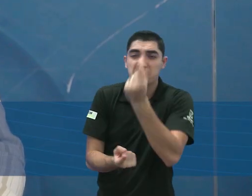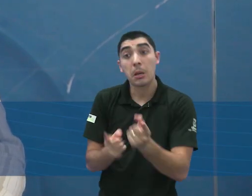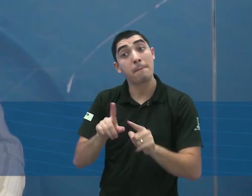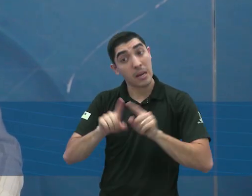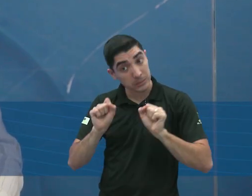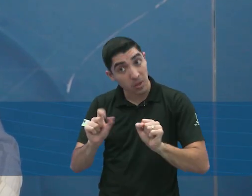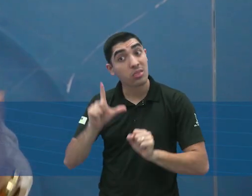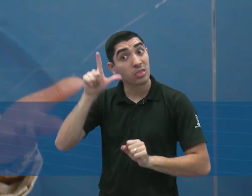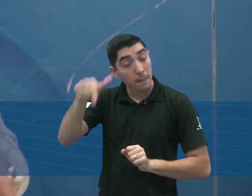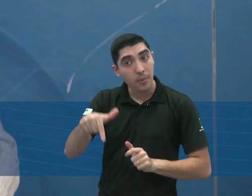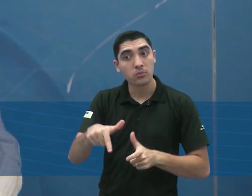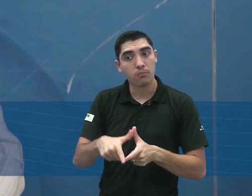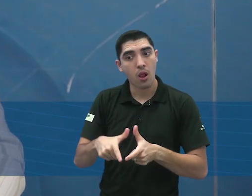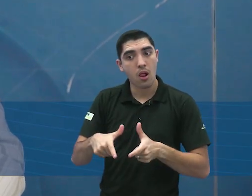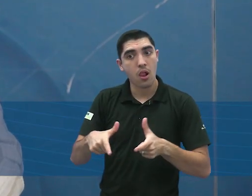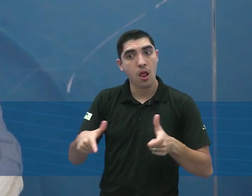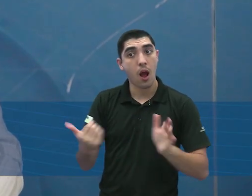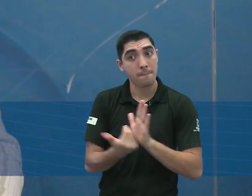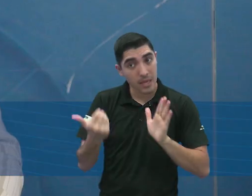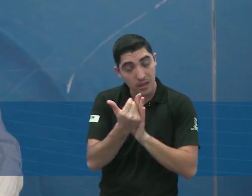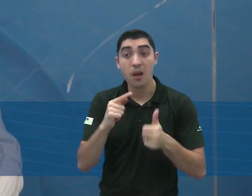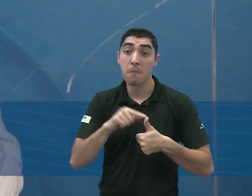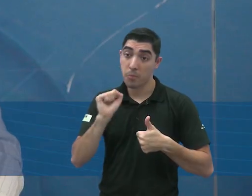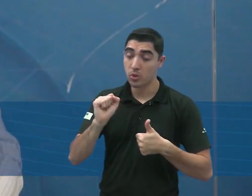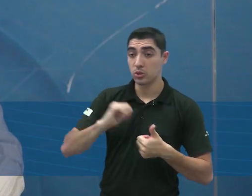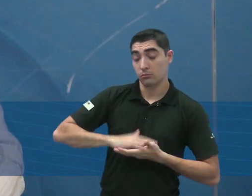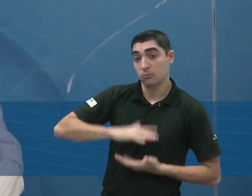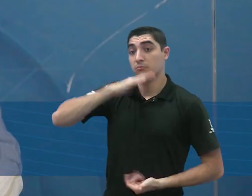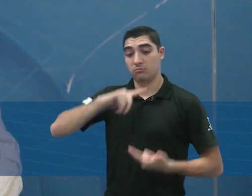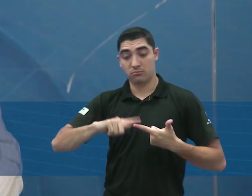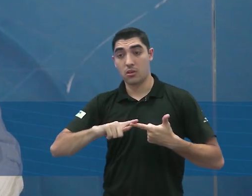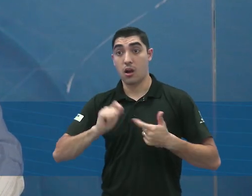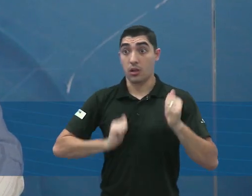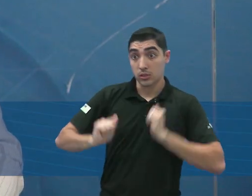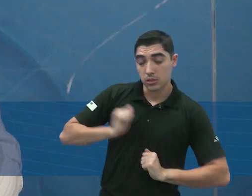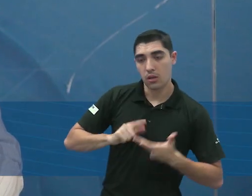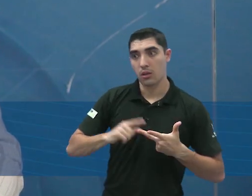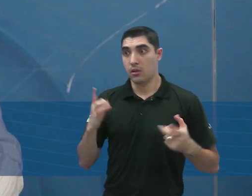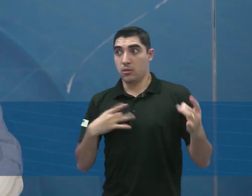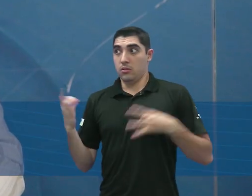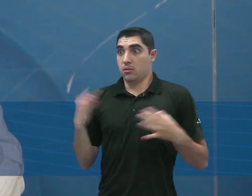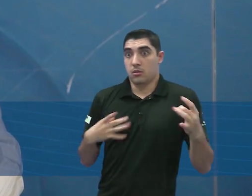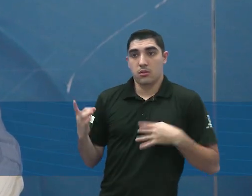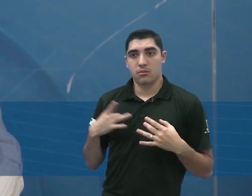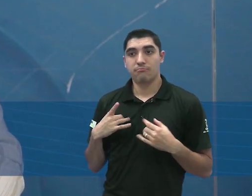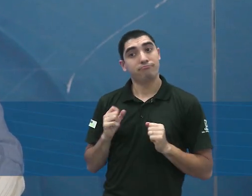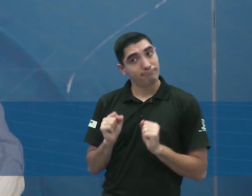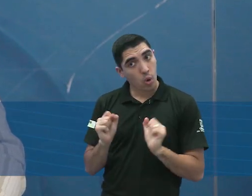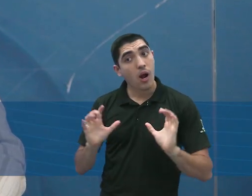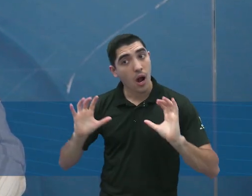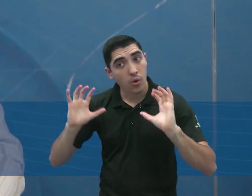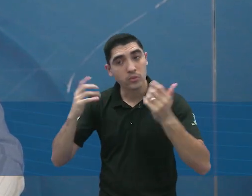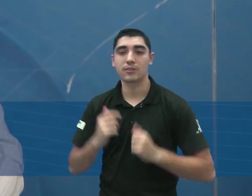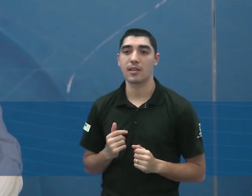ele vir se tornar aí, né, um burnout, uma crise de ansiedade, crise de pânico, coisas que a gente tem visto. Então, eu acredito que hoje um dos